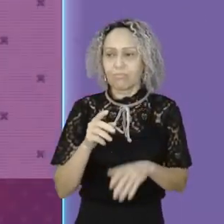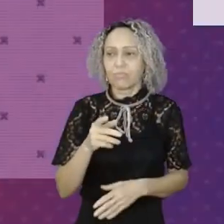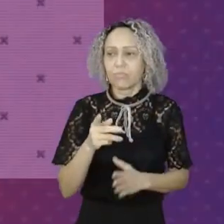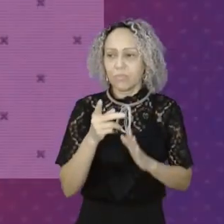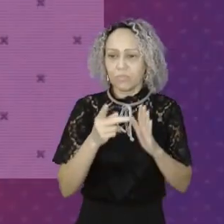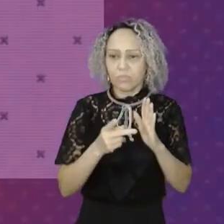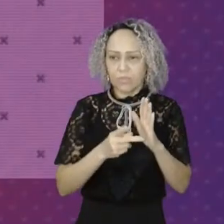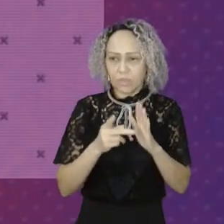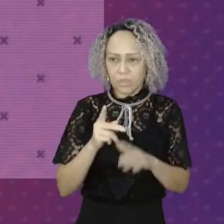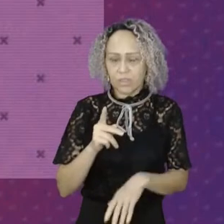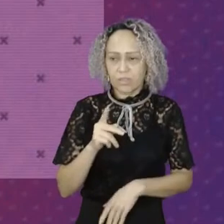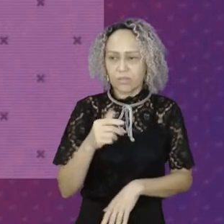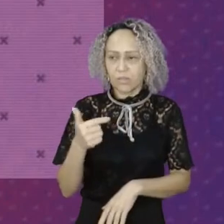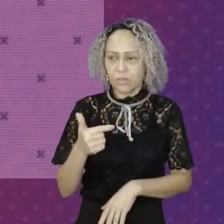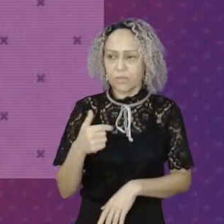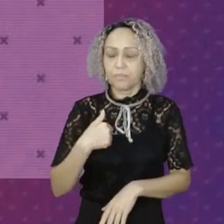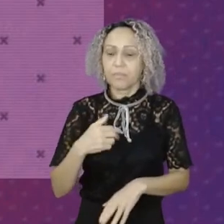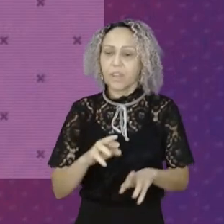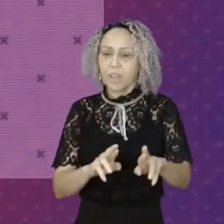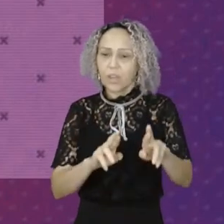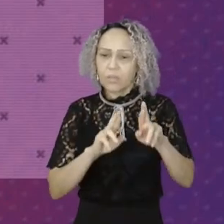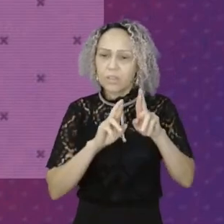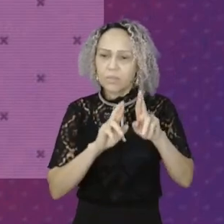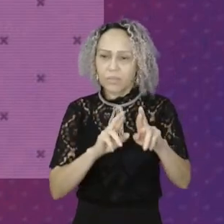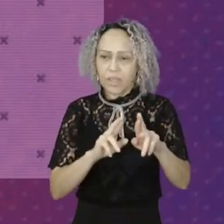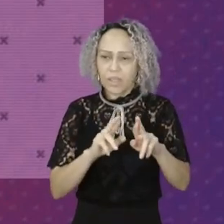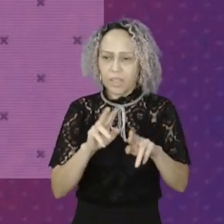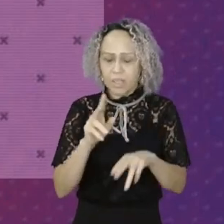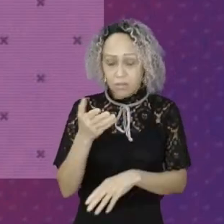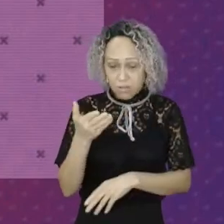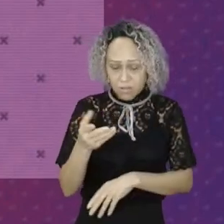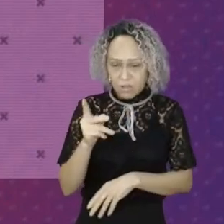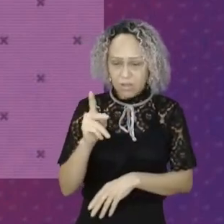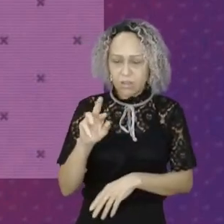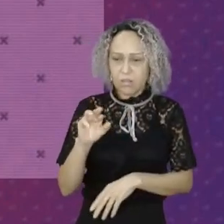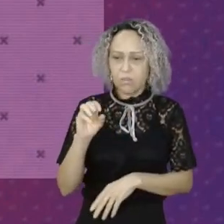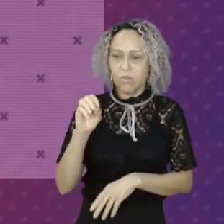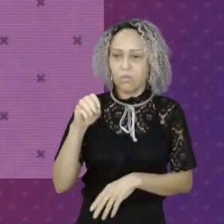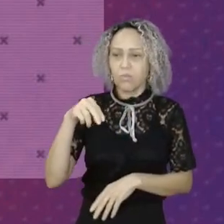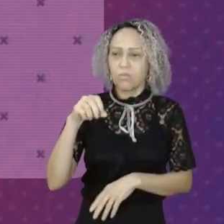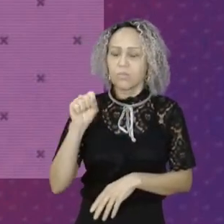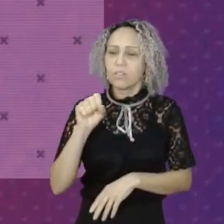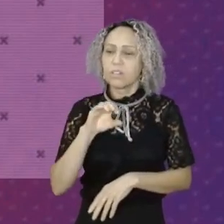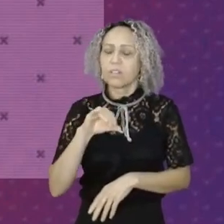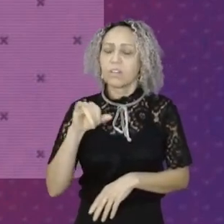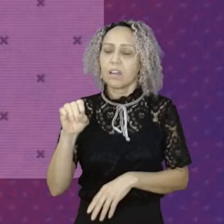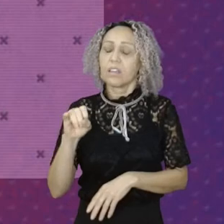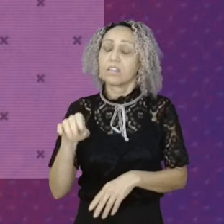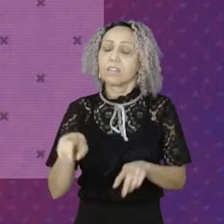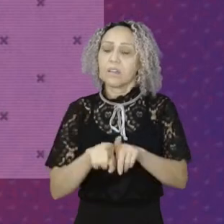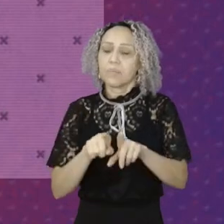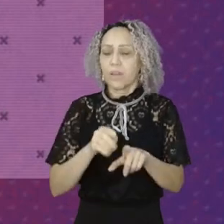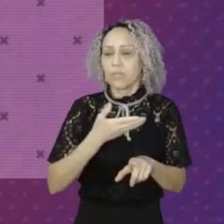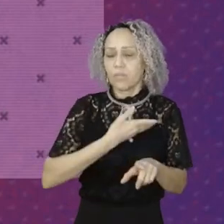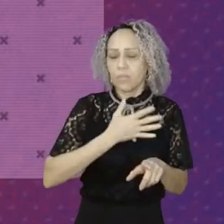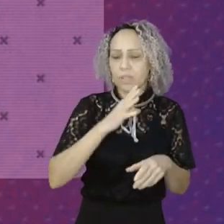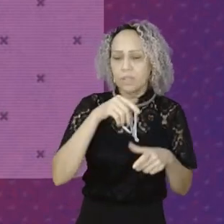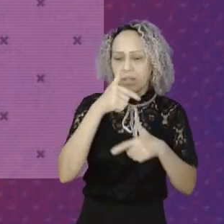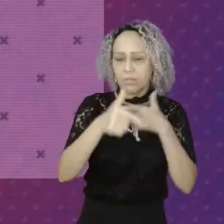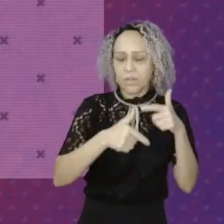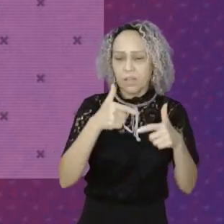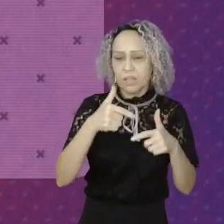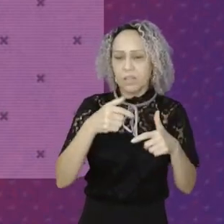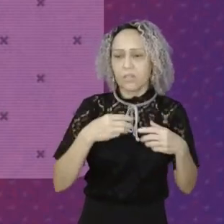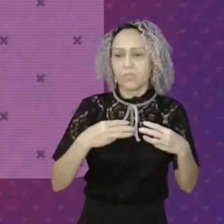Eu espero que o PRONAF, espero que você, Tamires, espero que os companheiros do Ministério da Justiça consigam levar a cabo